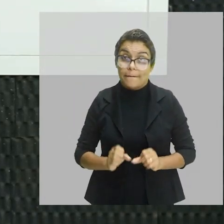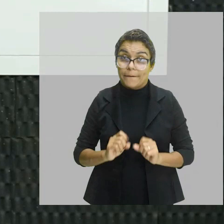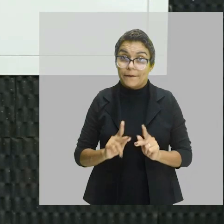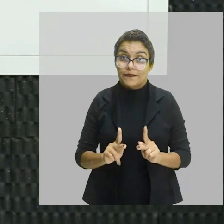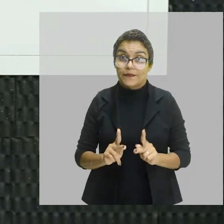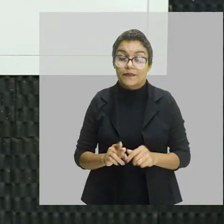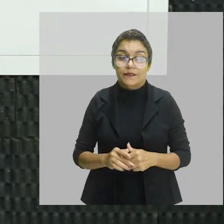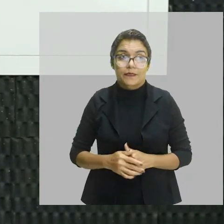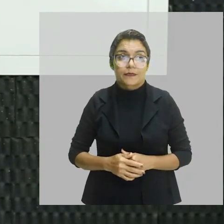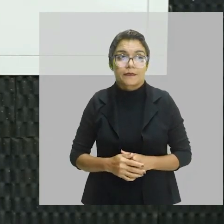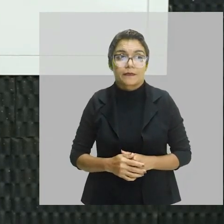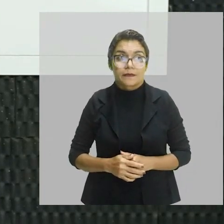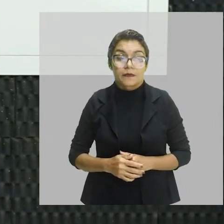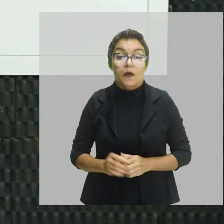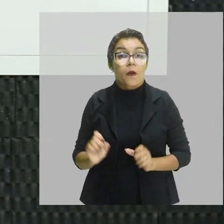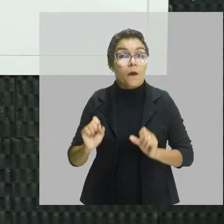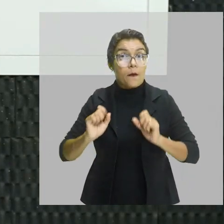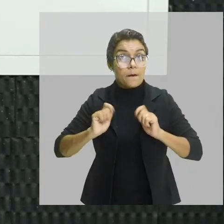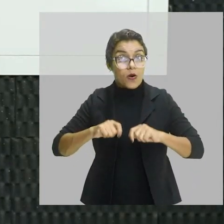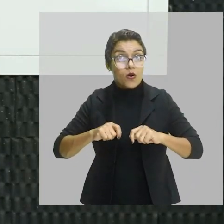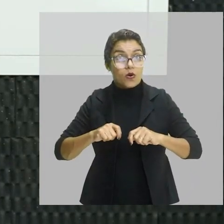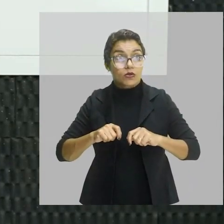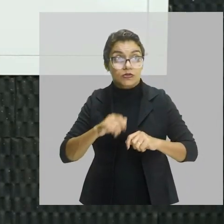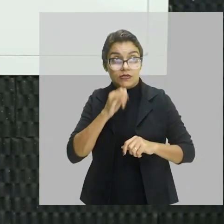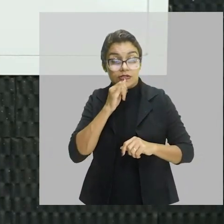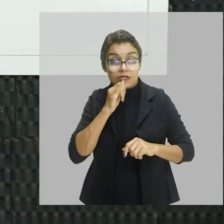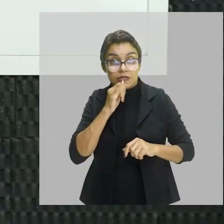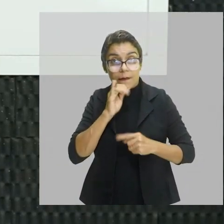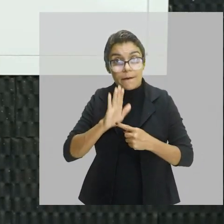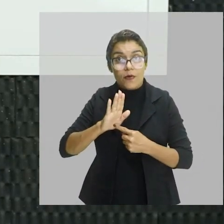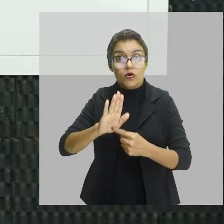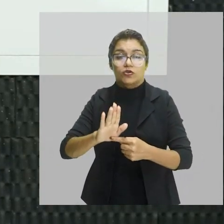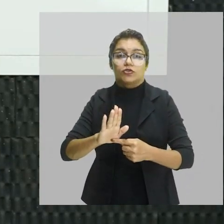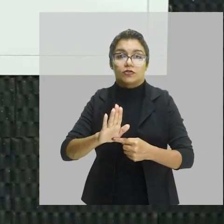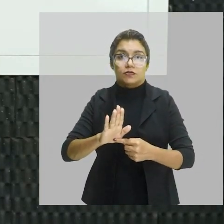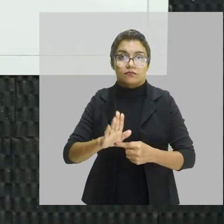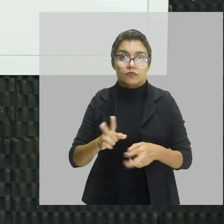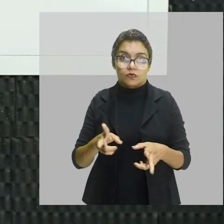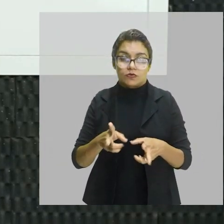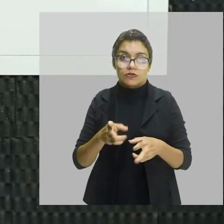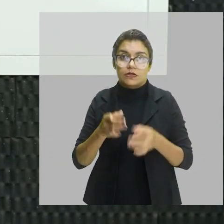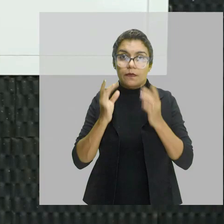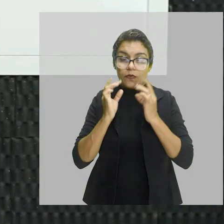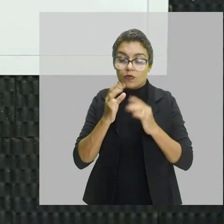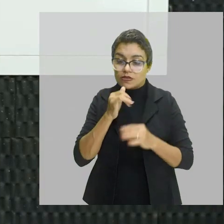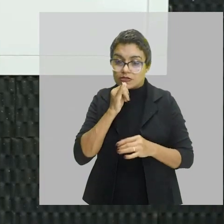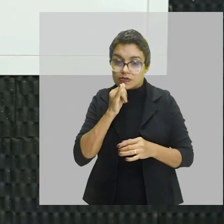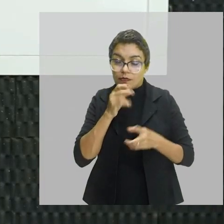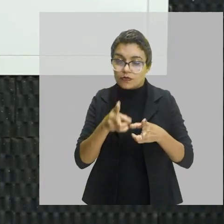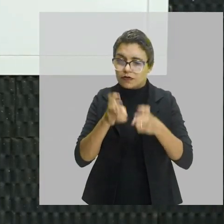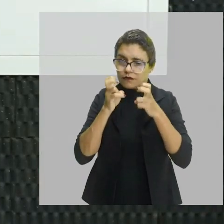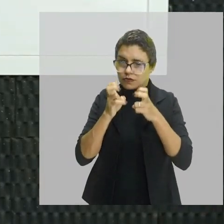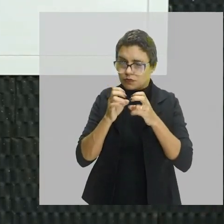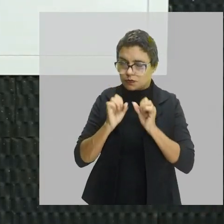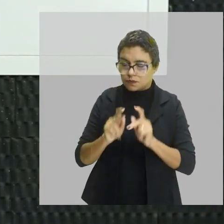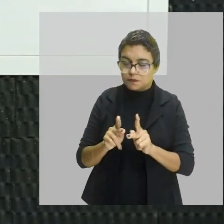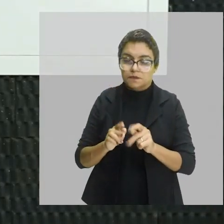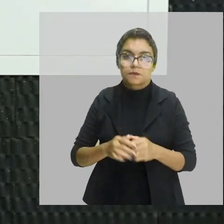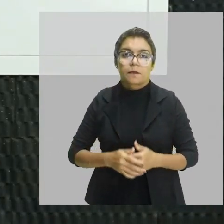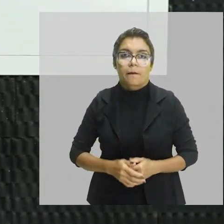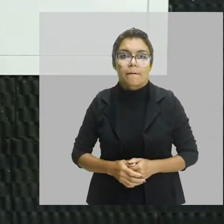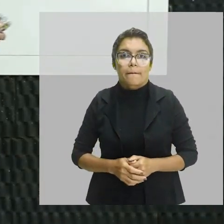Ok? Então já posso destacar essa observação. Certinho?